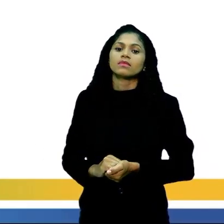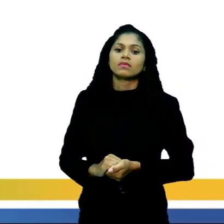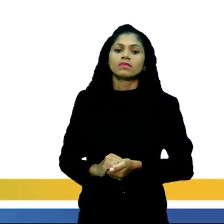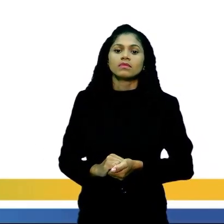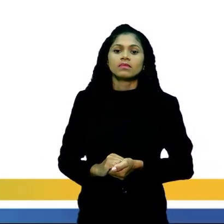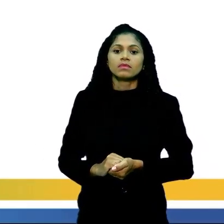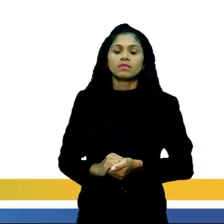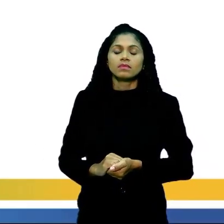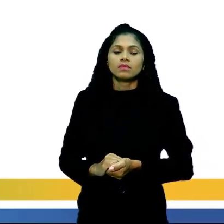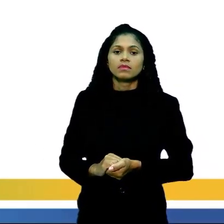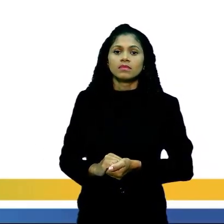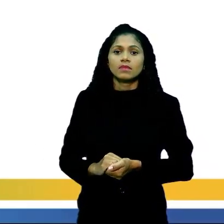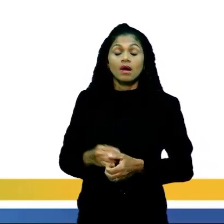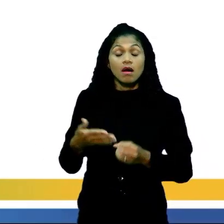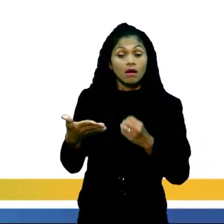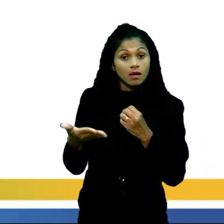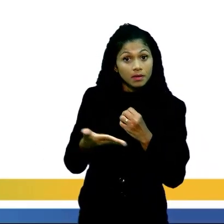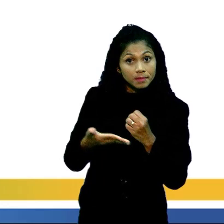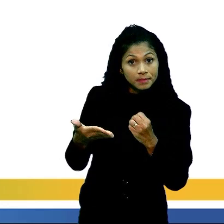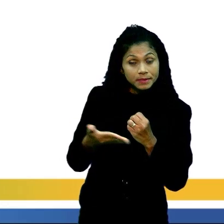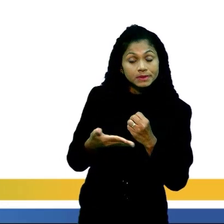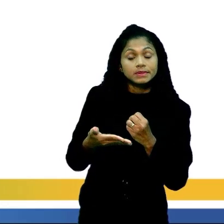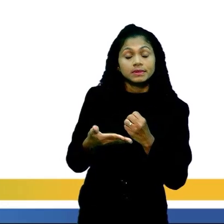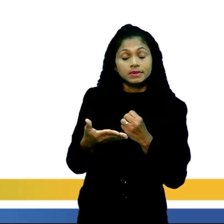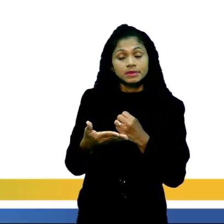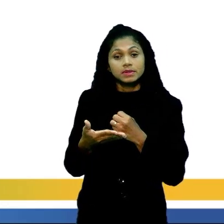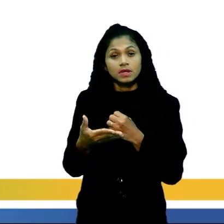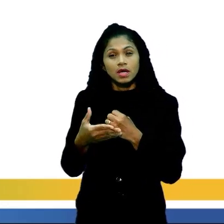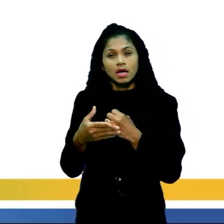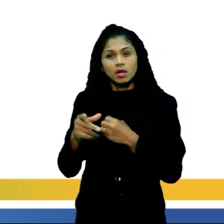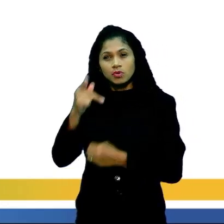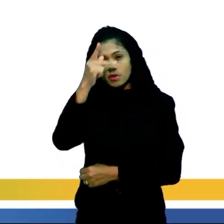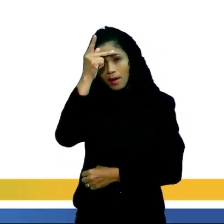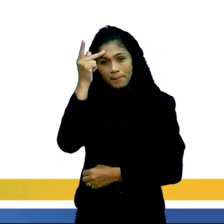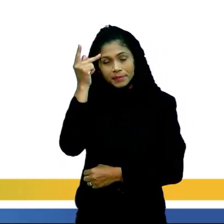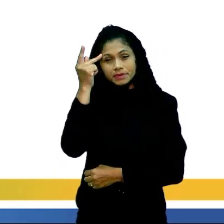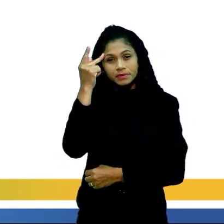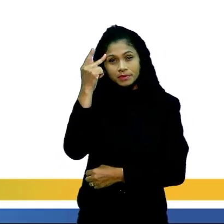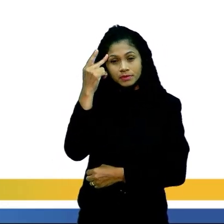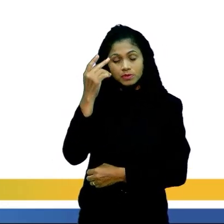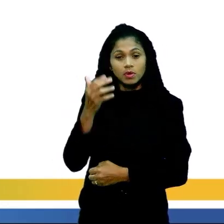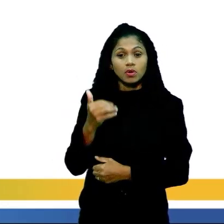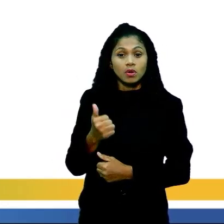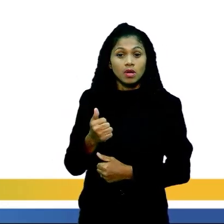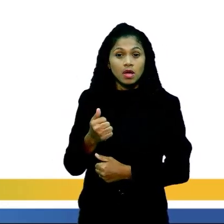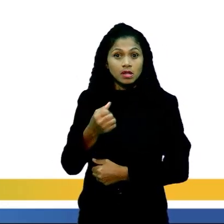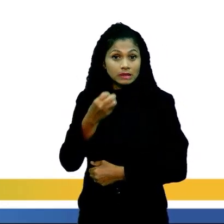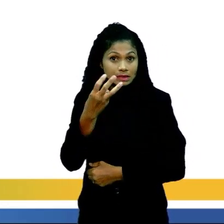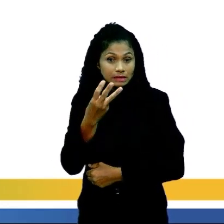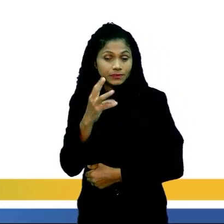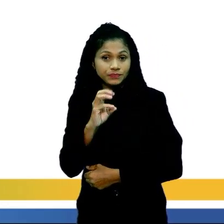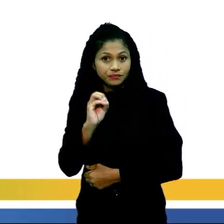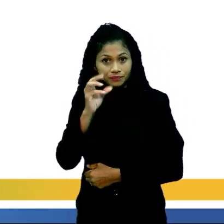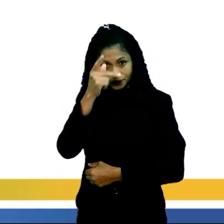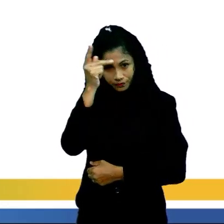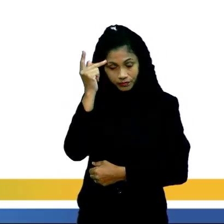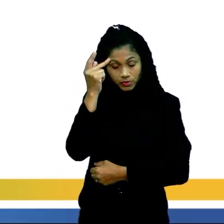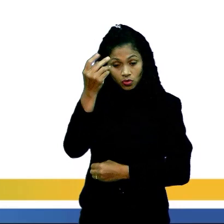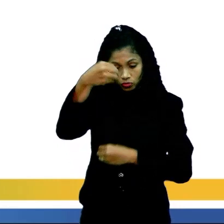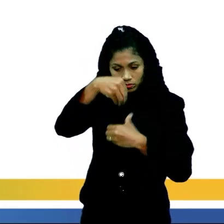só. Considerando que o anfitrião é um dos 30 convidados, para realizar a festa